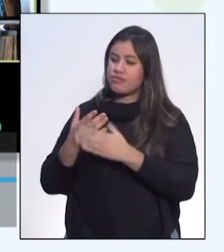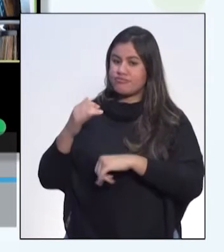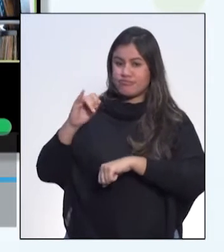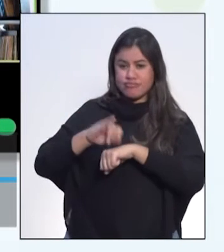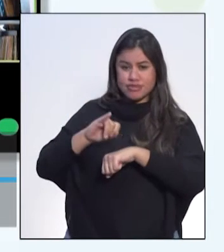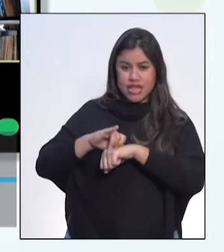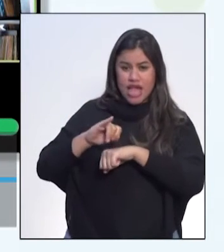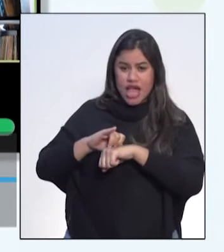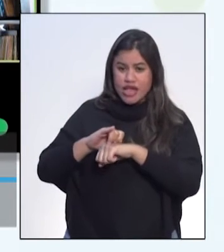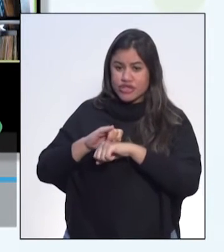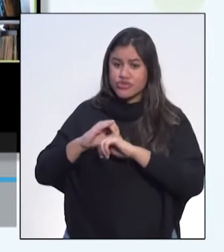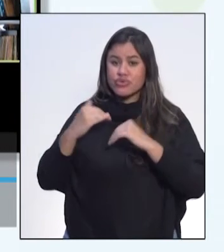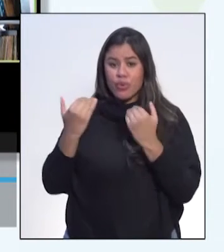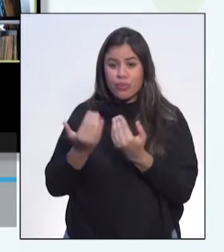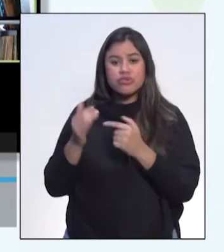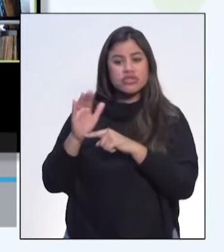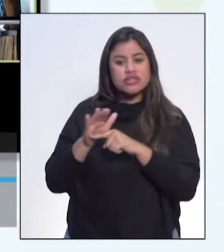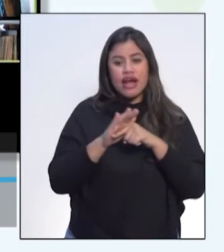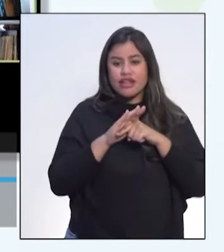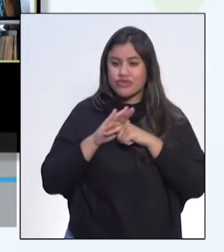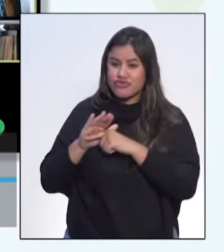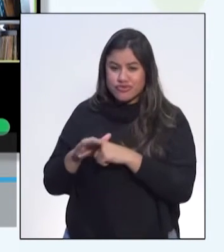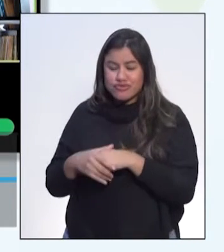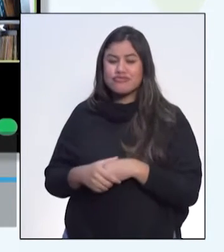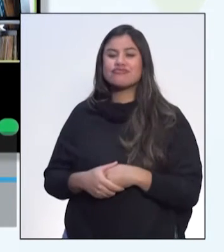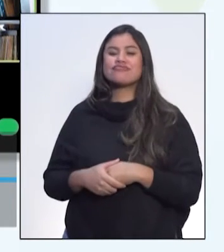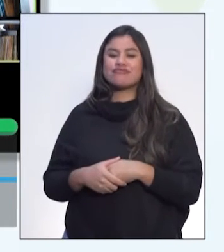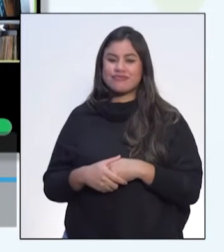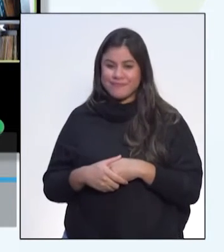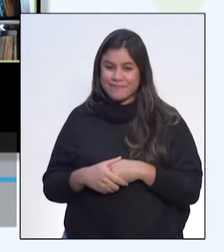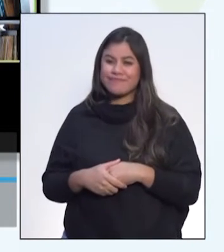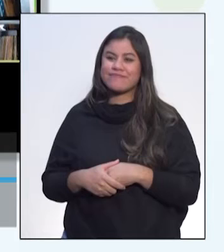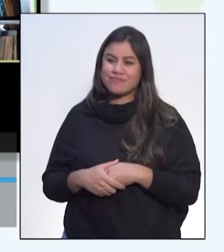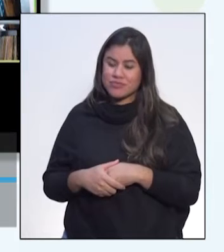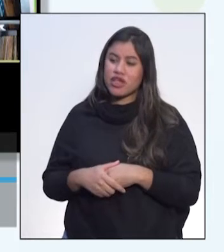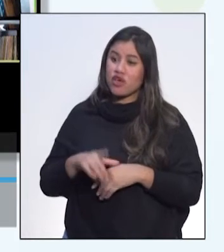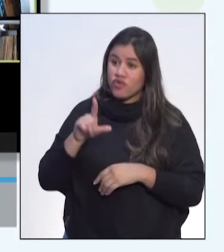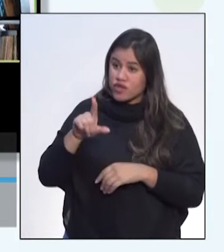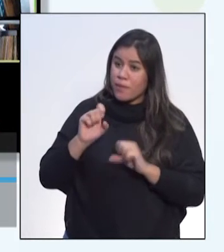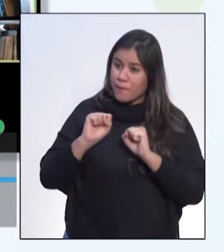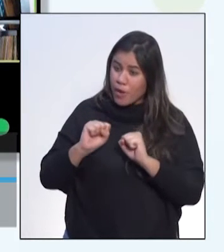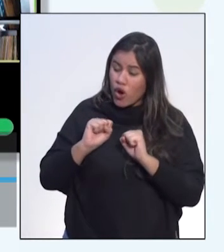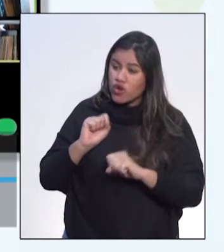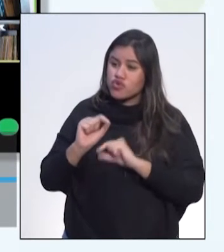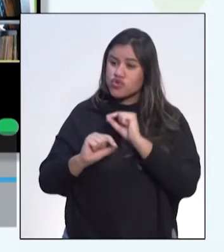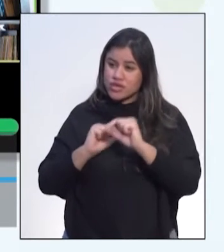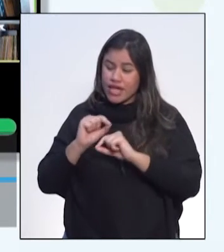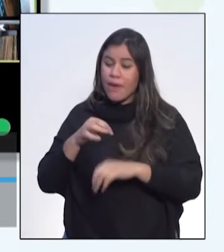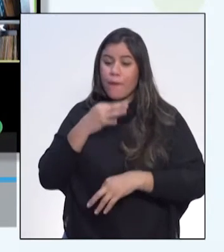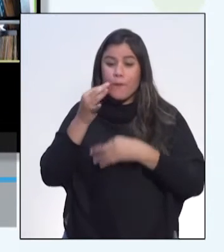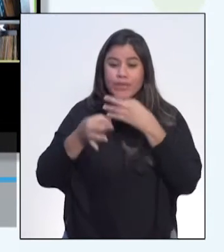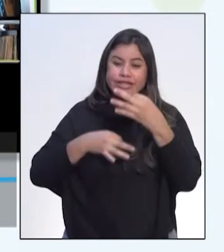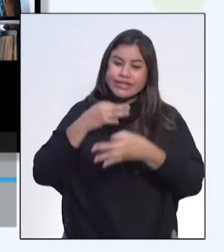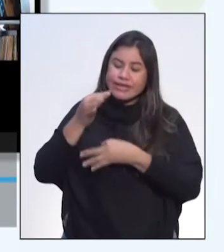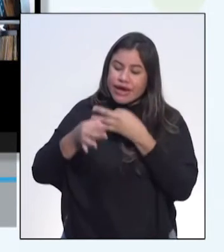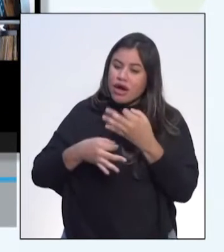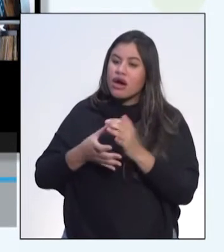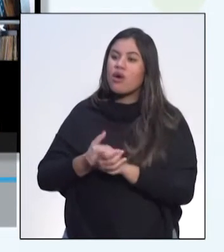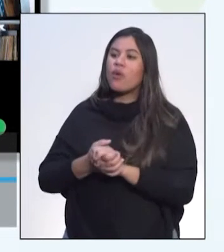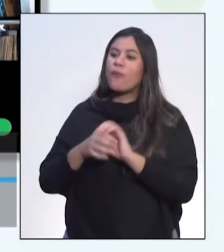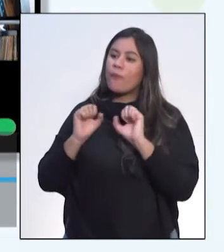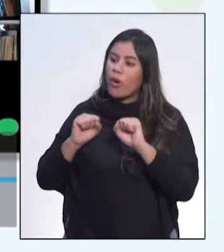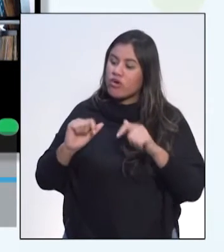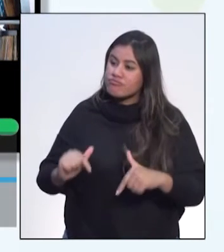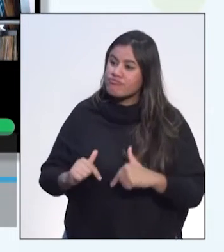centros comunitários que eles fazem parte, né? Você pode, igual você falou, né? Eles podem ter a sua opinião, eles podem